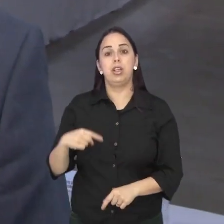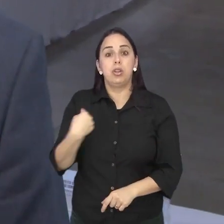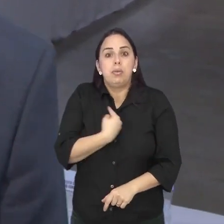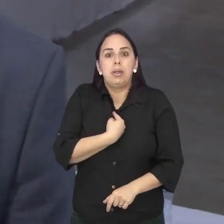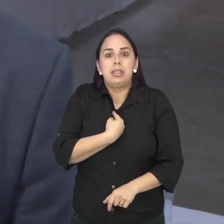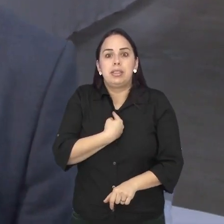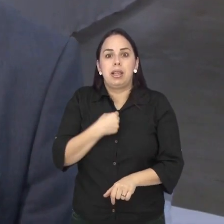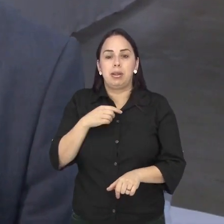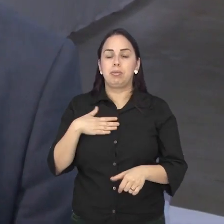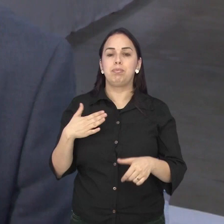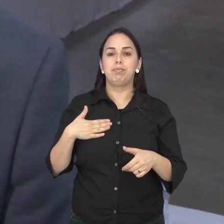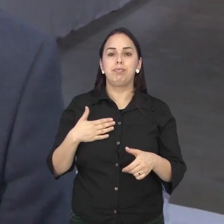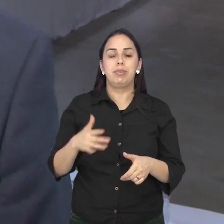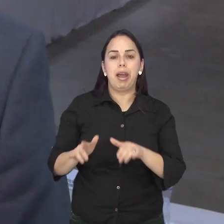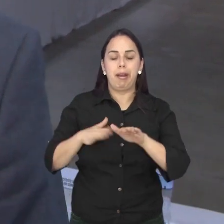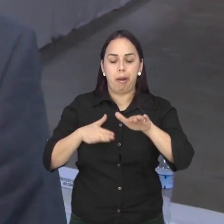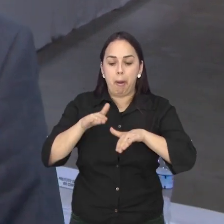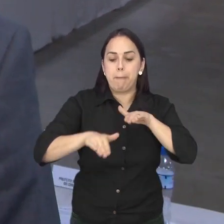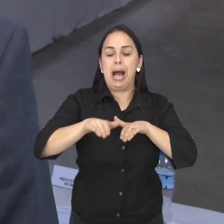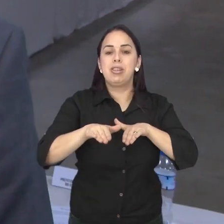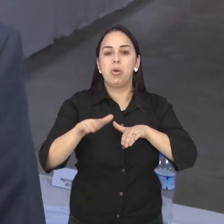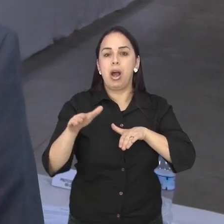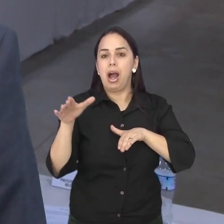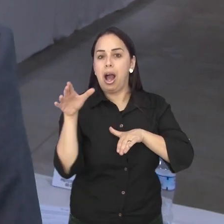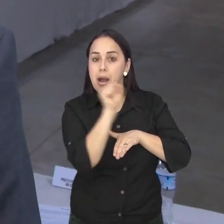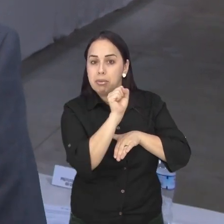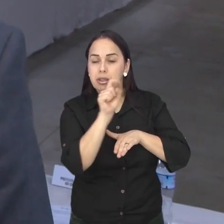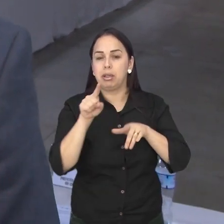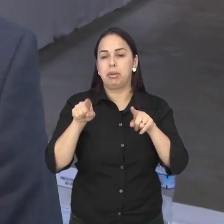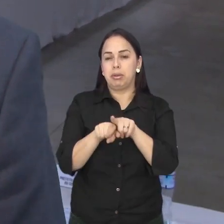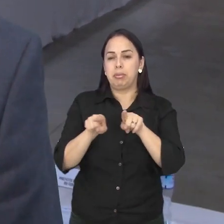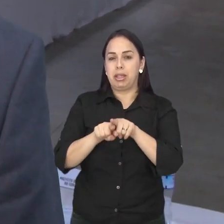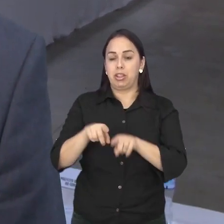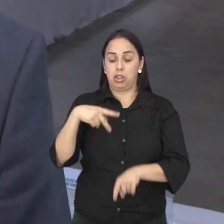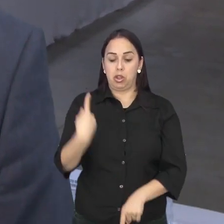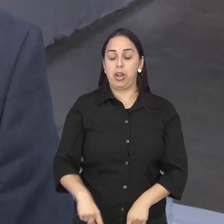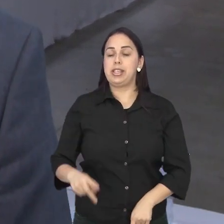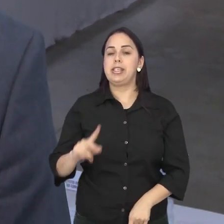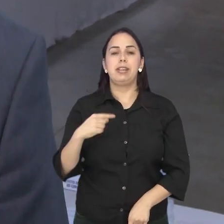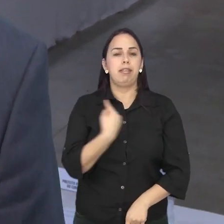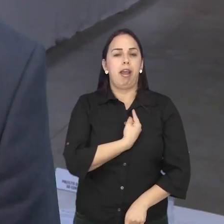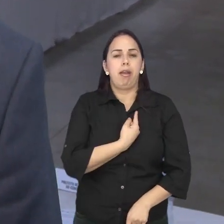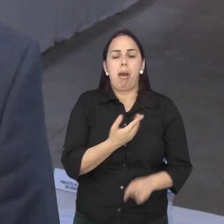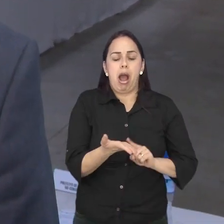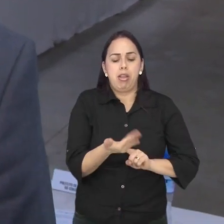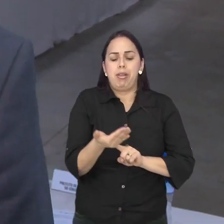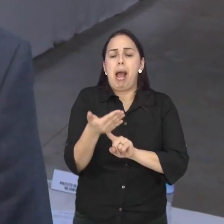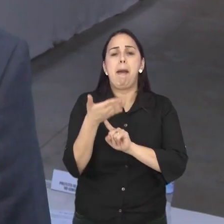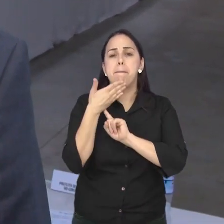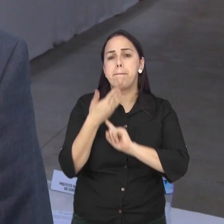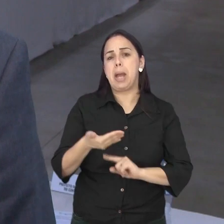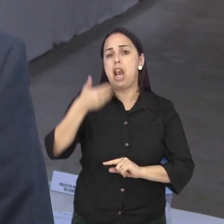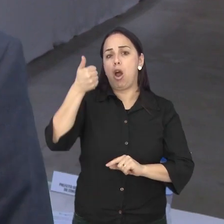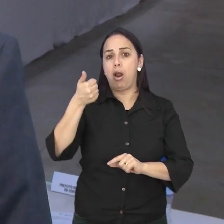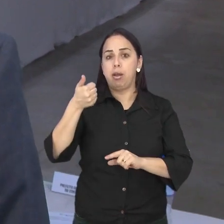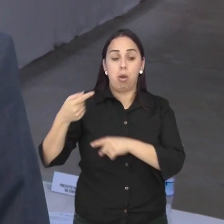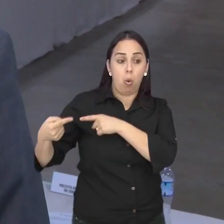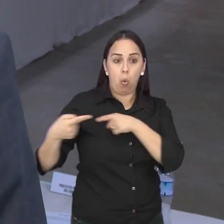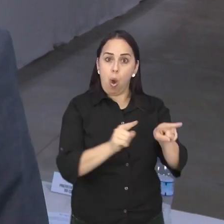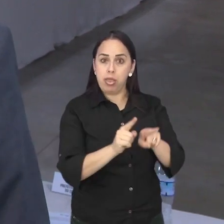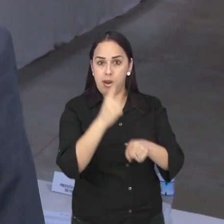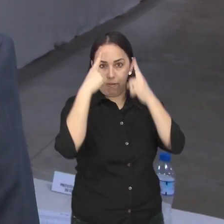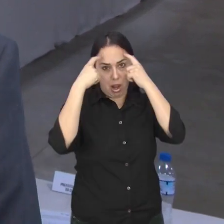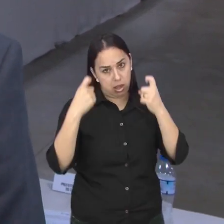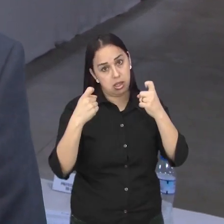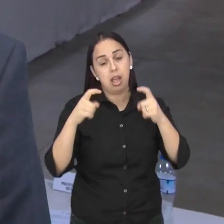à frente do crime, né? O Estado tem o poder de ter a tecnologia, a melhor tecnologia disponível no mercado para combater a